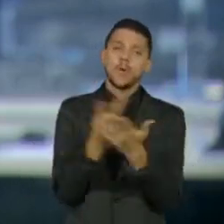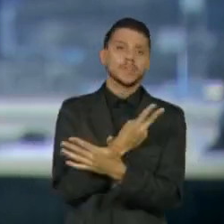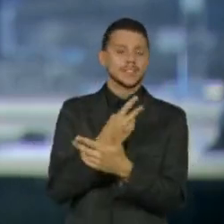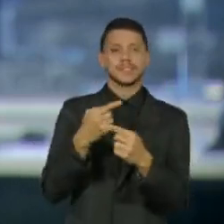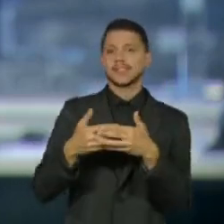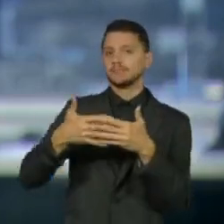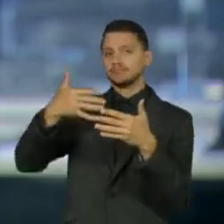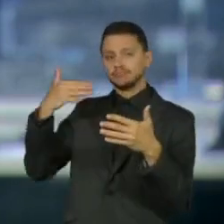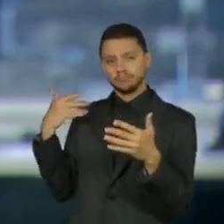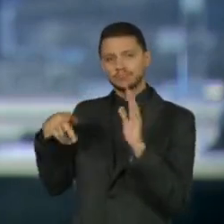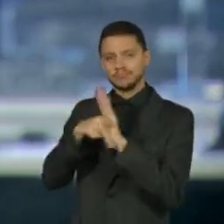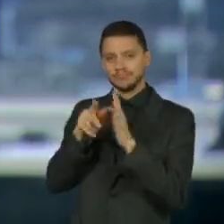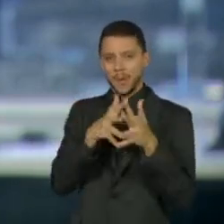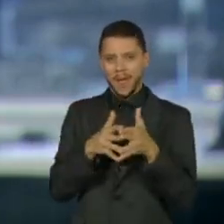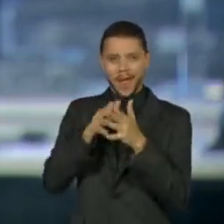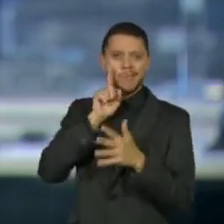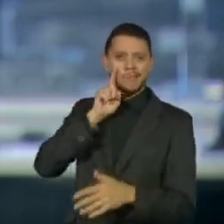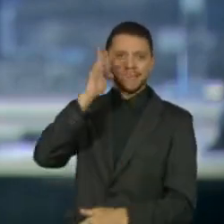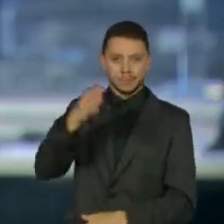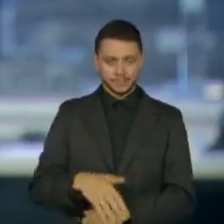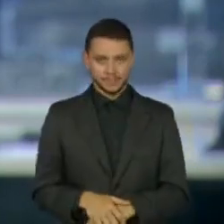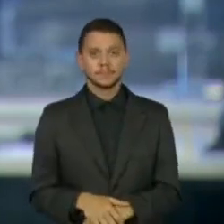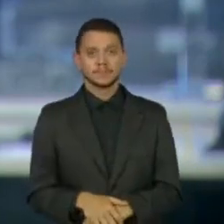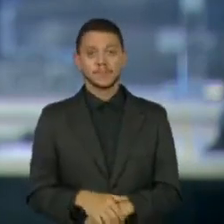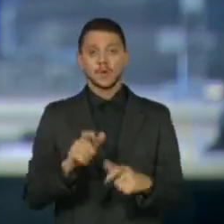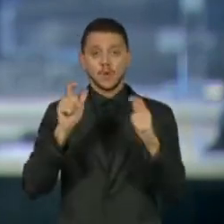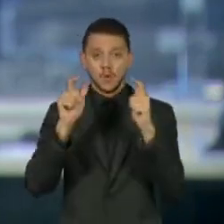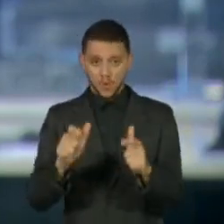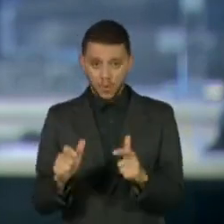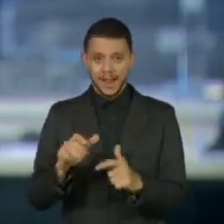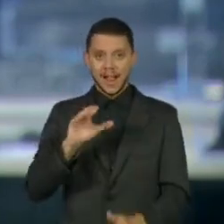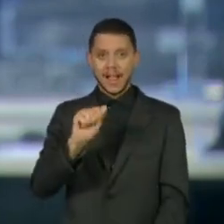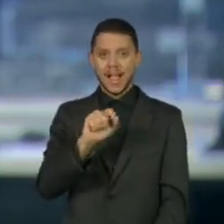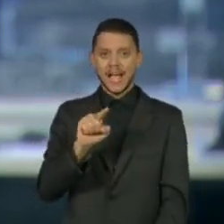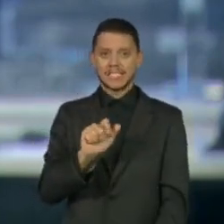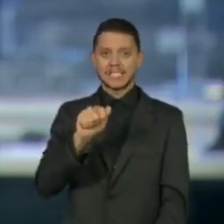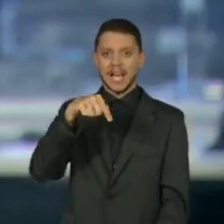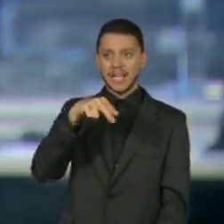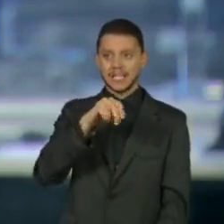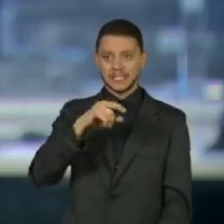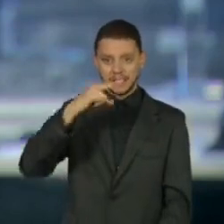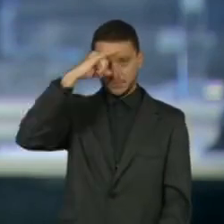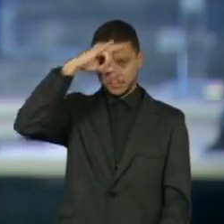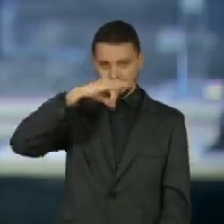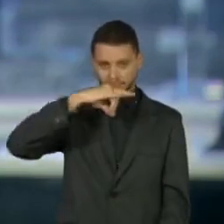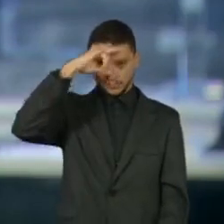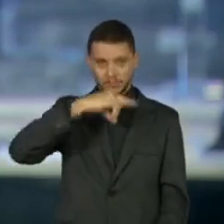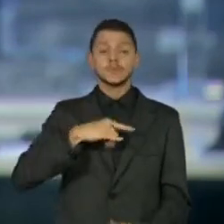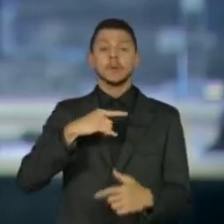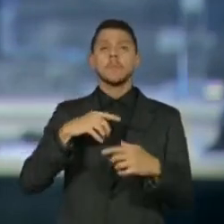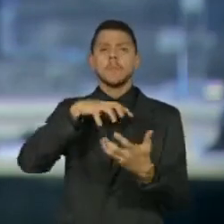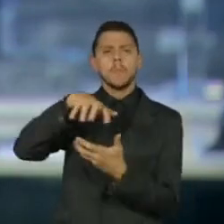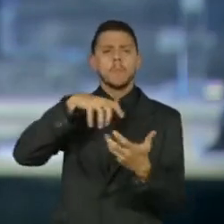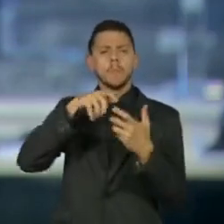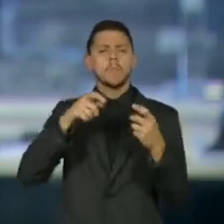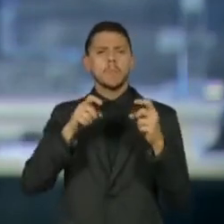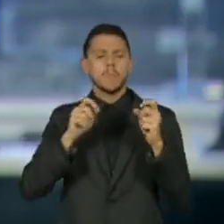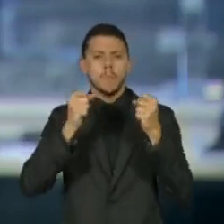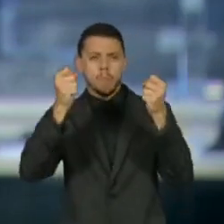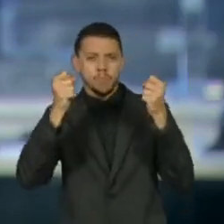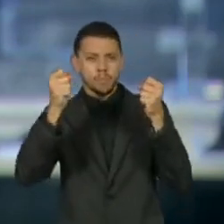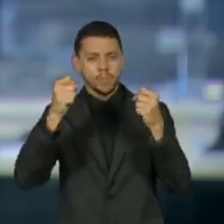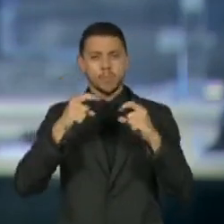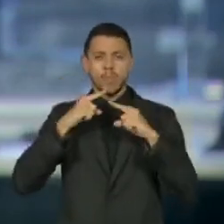e no Cazaquistão protestos contra o aumento do preço do gás usado como combustível ganha dimensões maiores